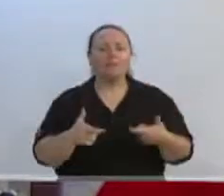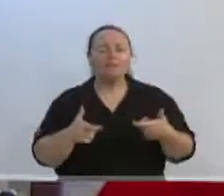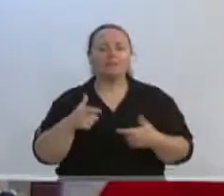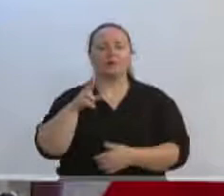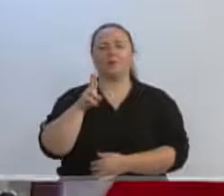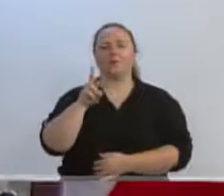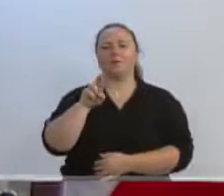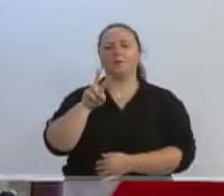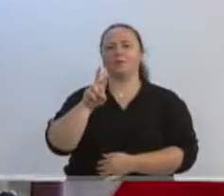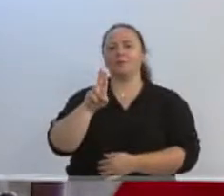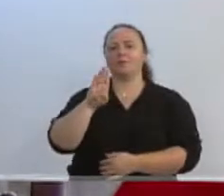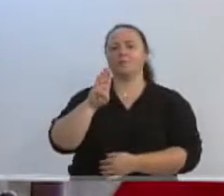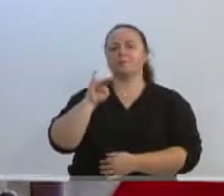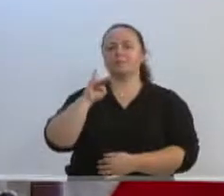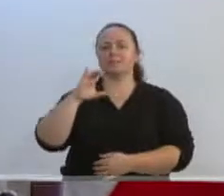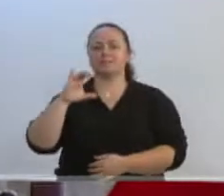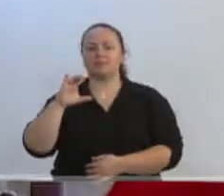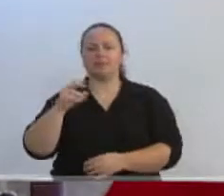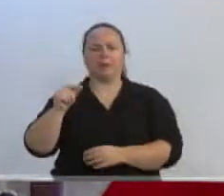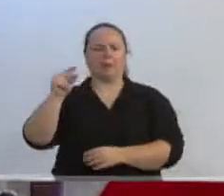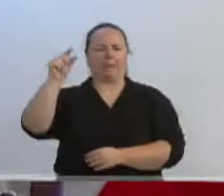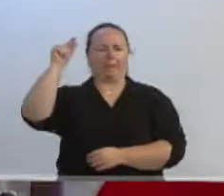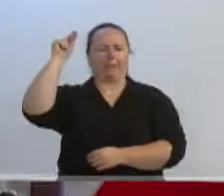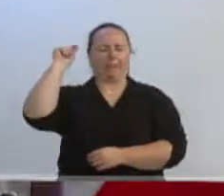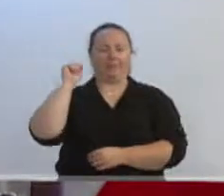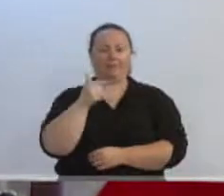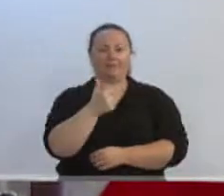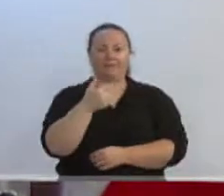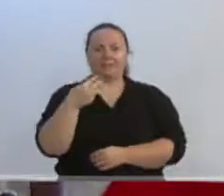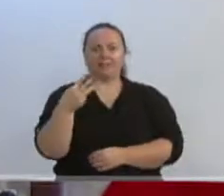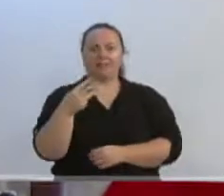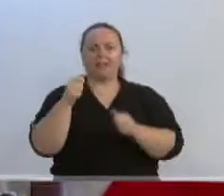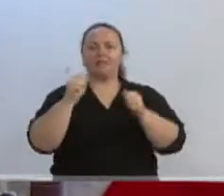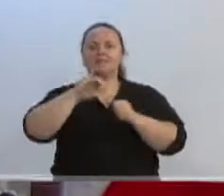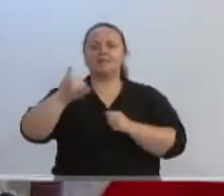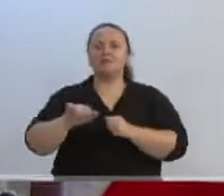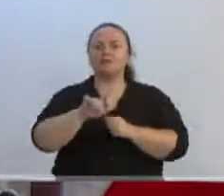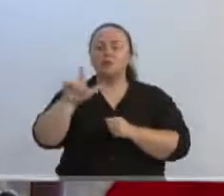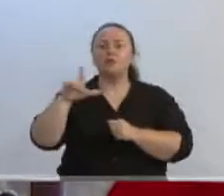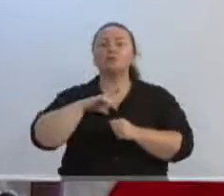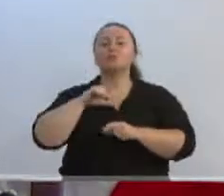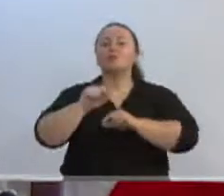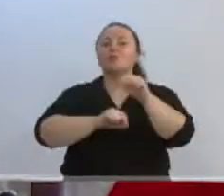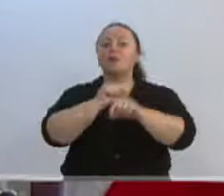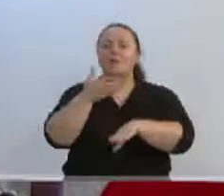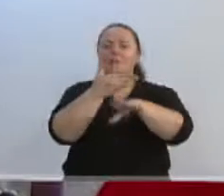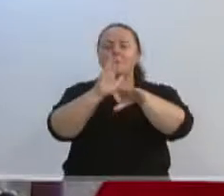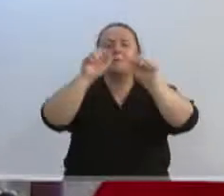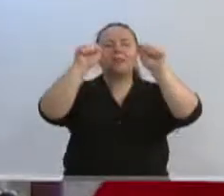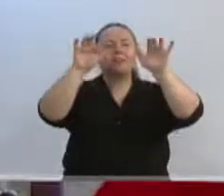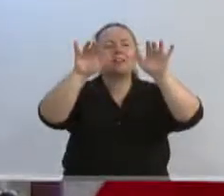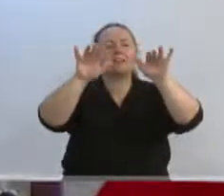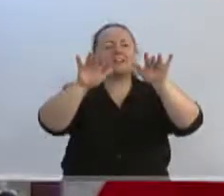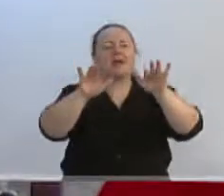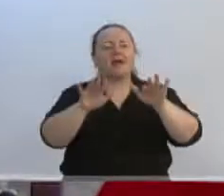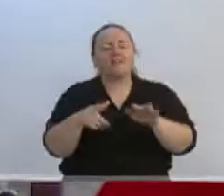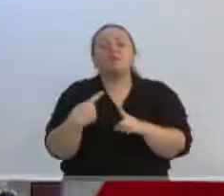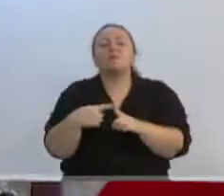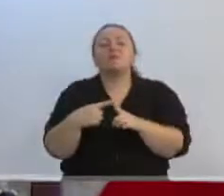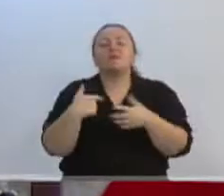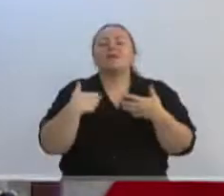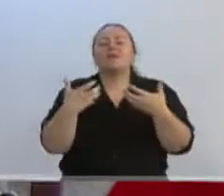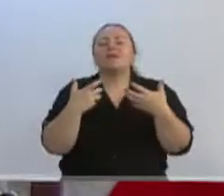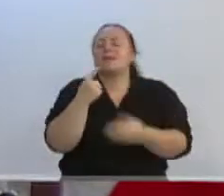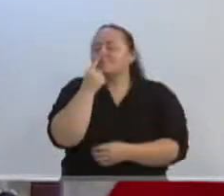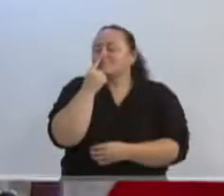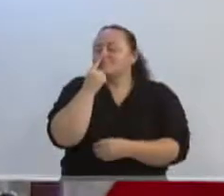dia 23 de julho, lá de muito tempo atrás, com neve. Por quê? Porque eu queria estar no meio da natureza. E isso eu aprendi com a